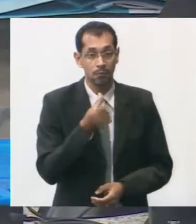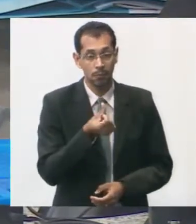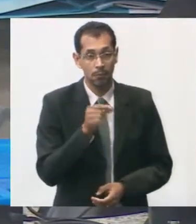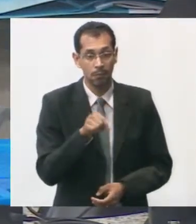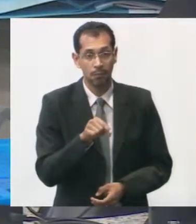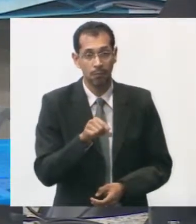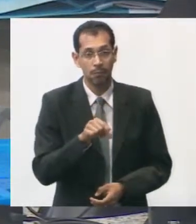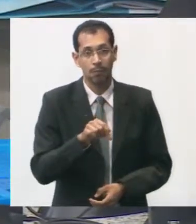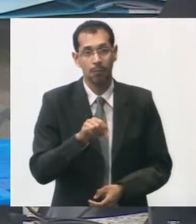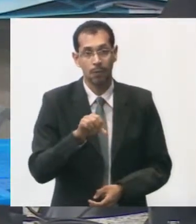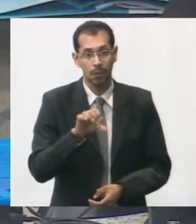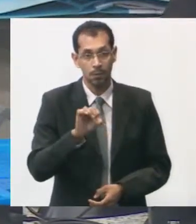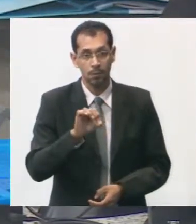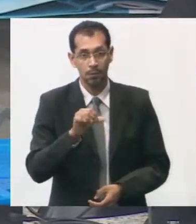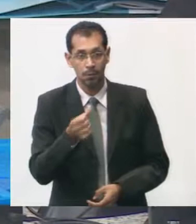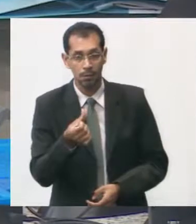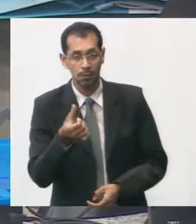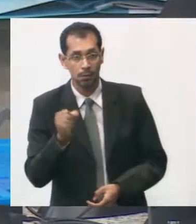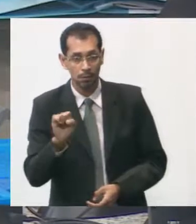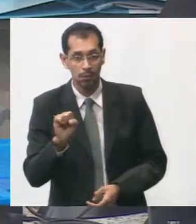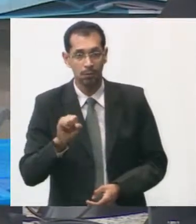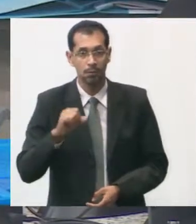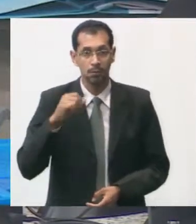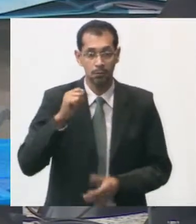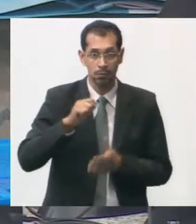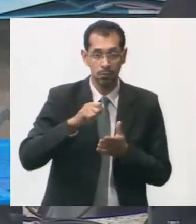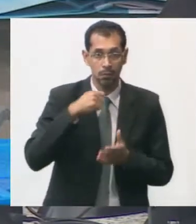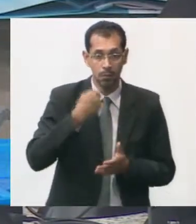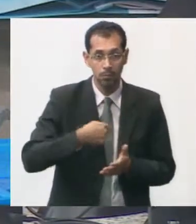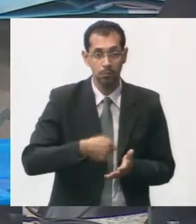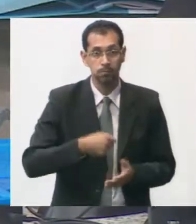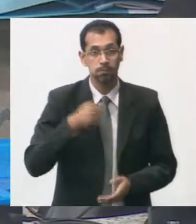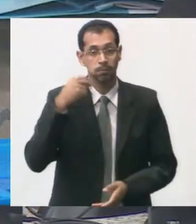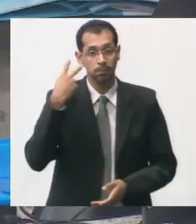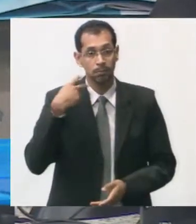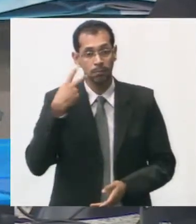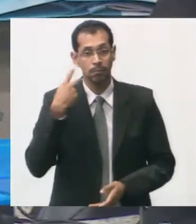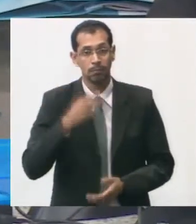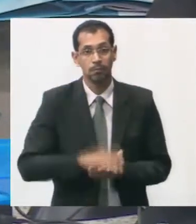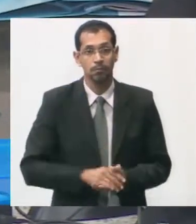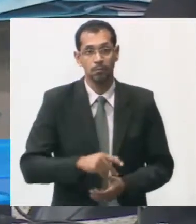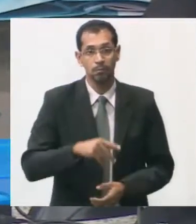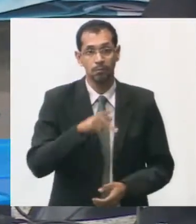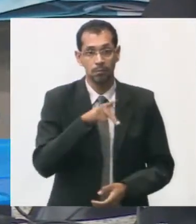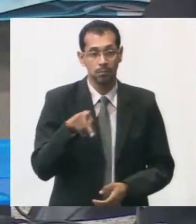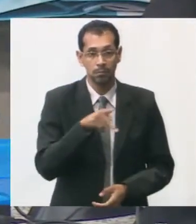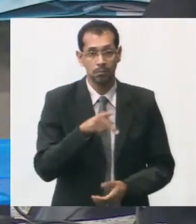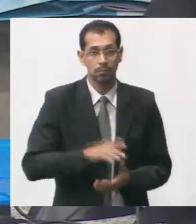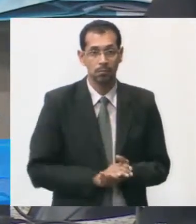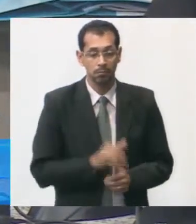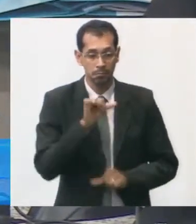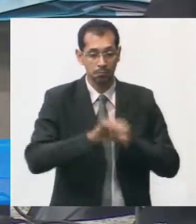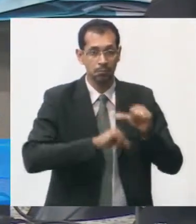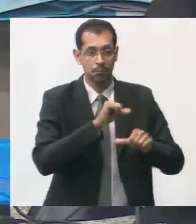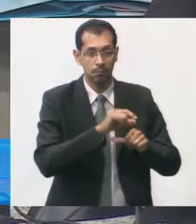6068-2019, de autoria do vereador Roberto Martins. Altera o anexo 1 da lei 9.278,